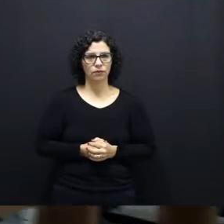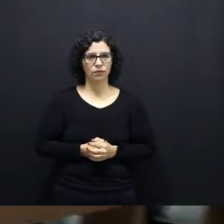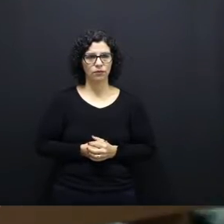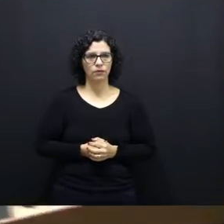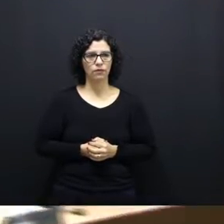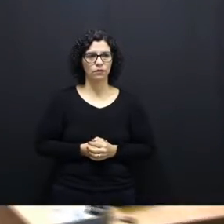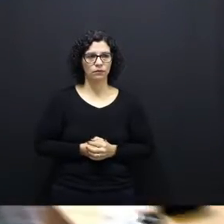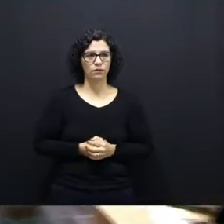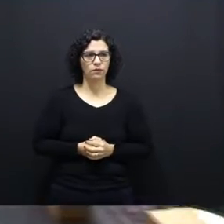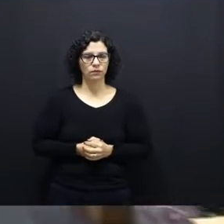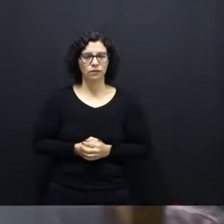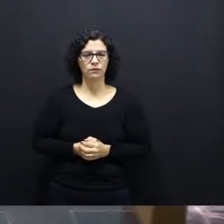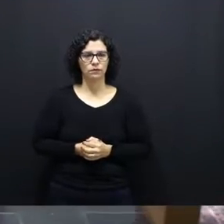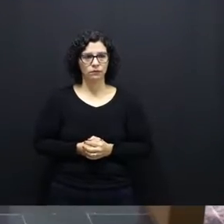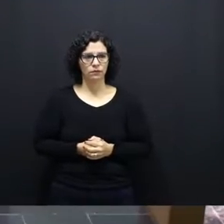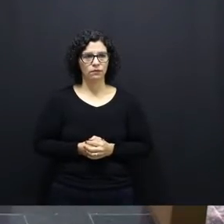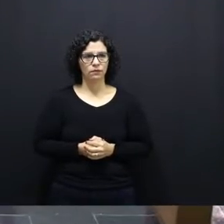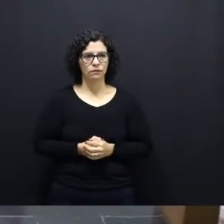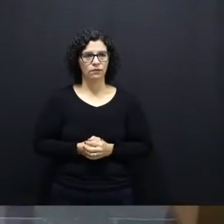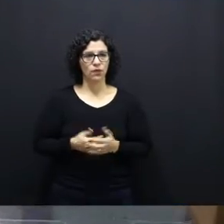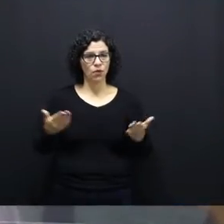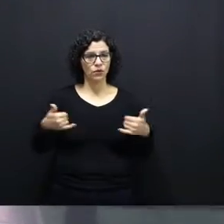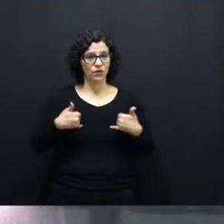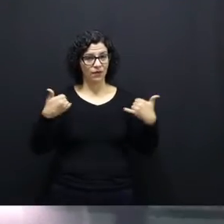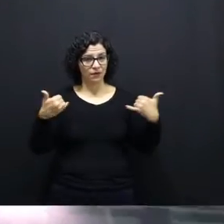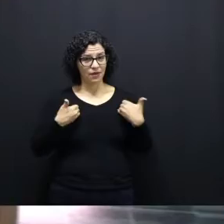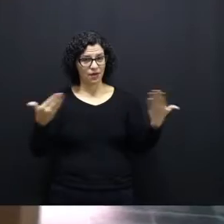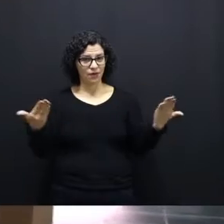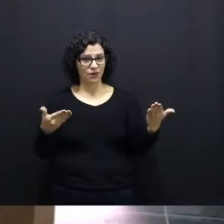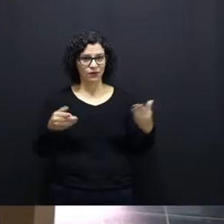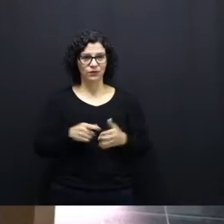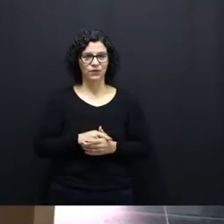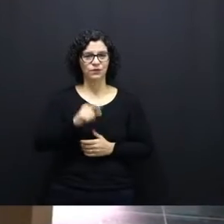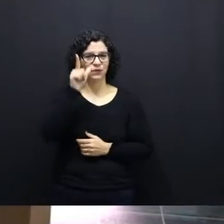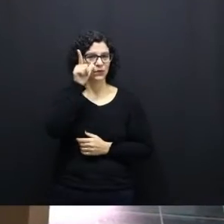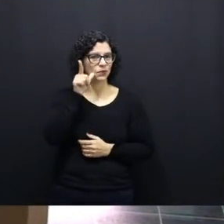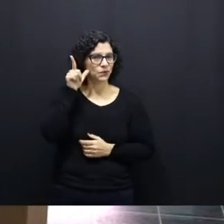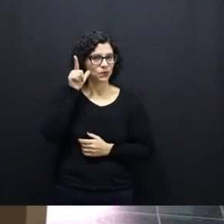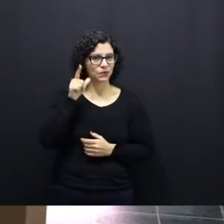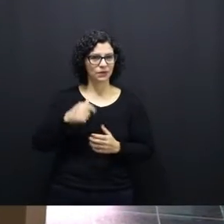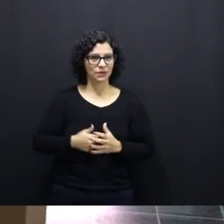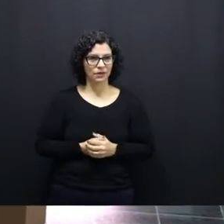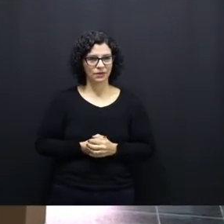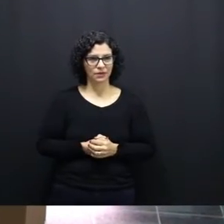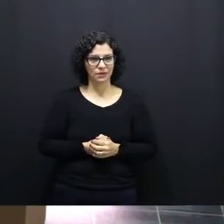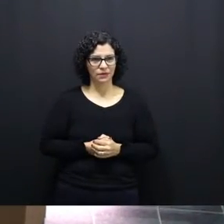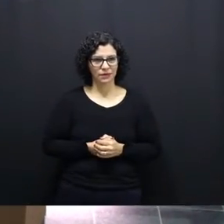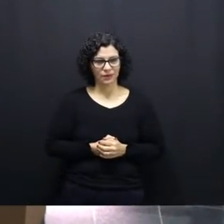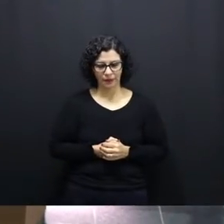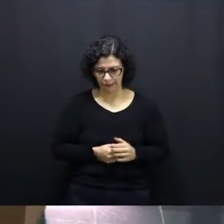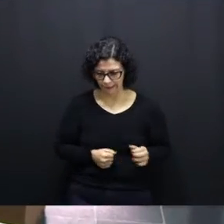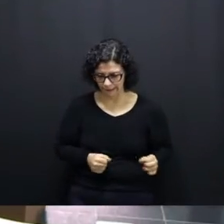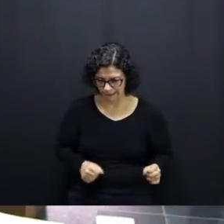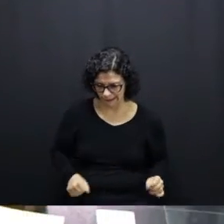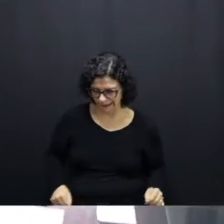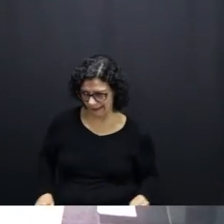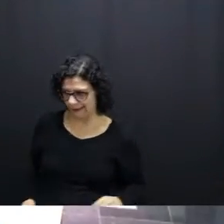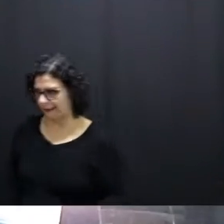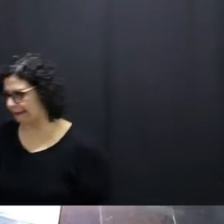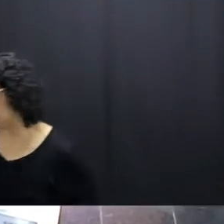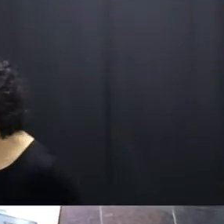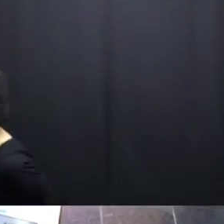com a palavra o aniversariante deste dia Nobre Vereador Luiz Monteiro